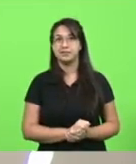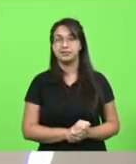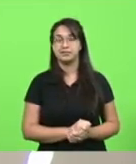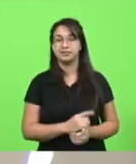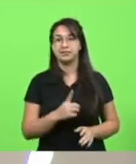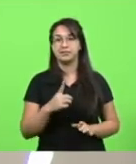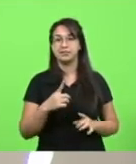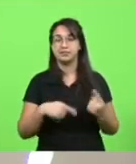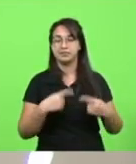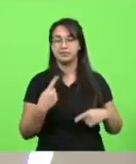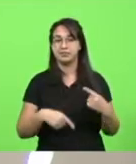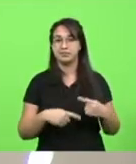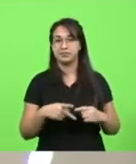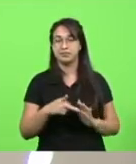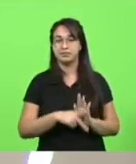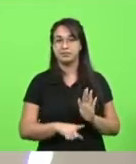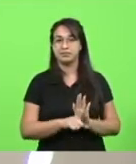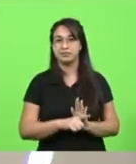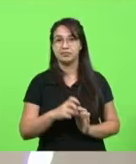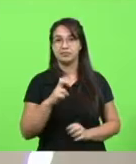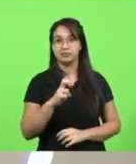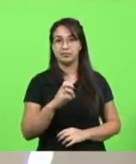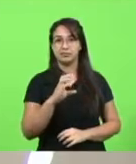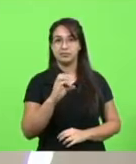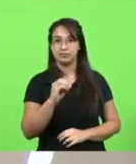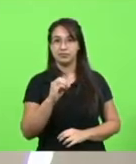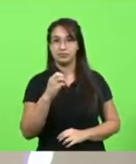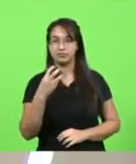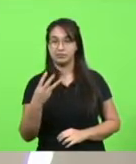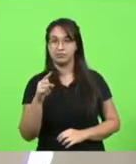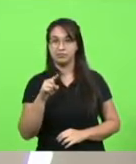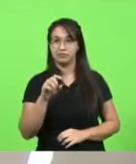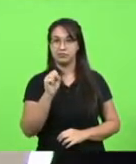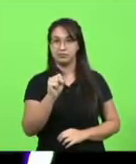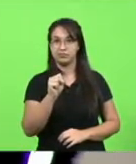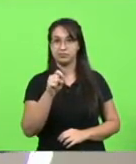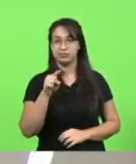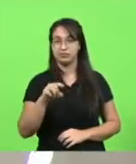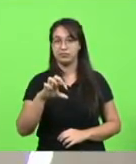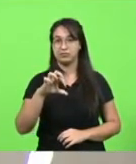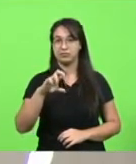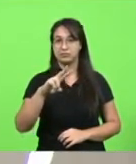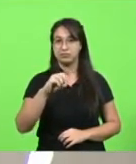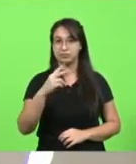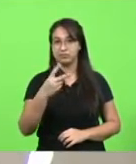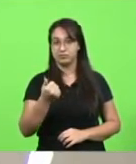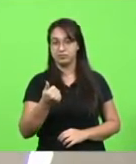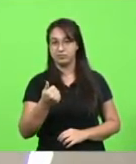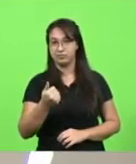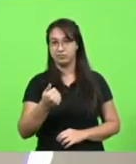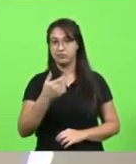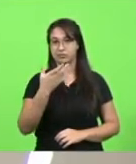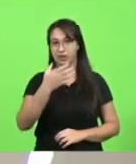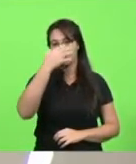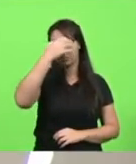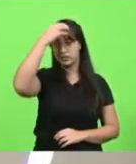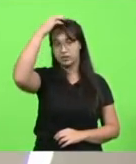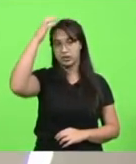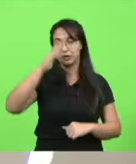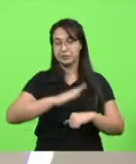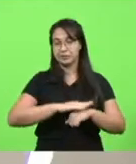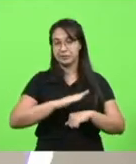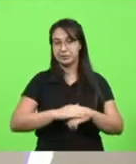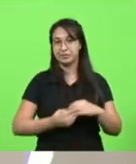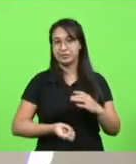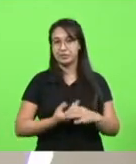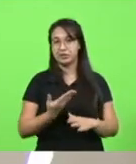em turno único do projeto de lei 503.8/2019, autoria deputado Coronel Mocelin, dispõe sobre o dever de retirada pelo